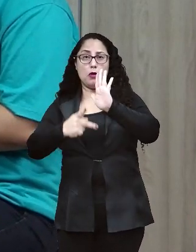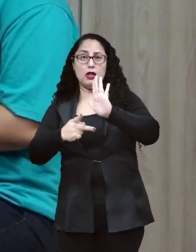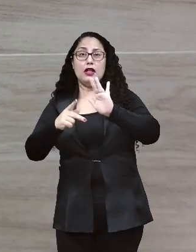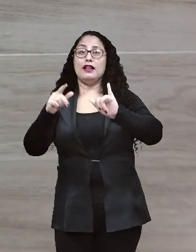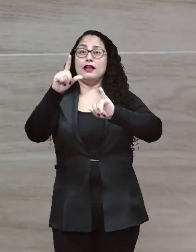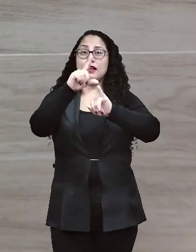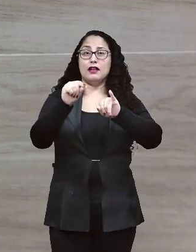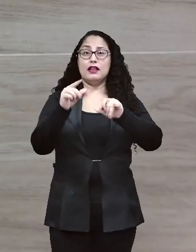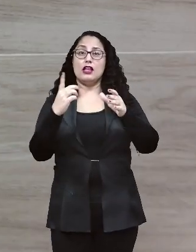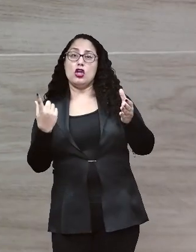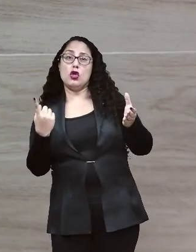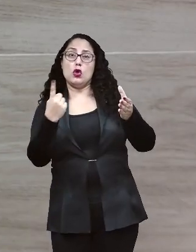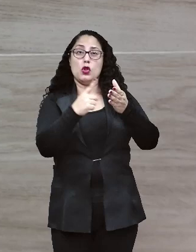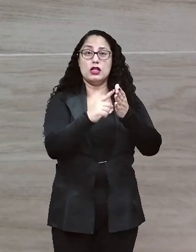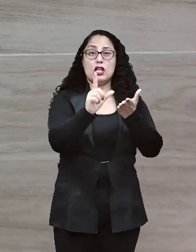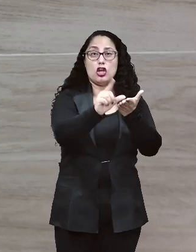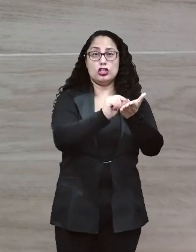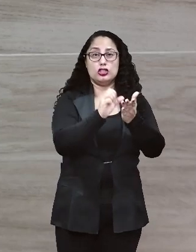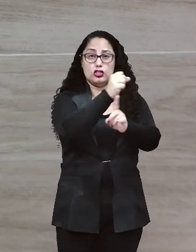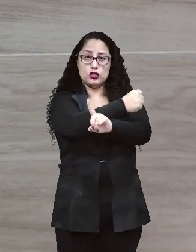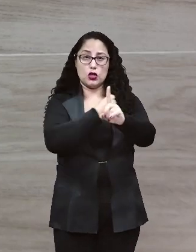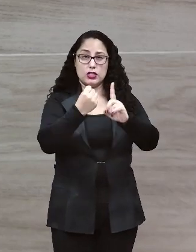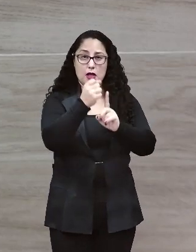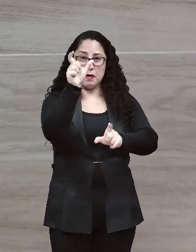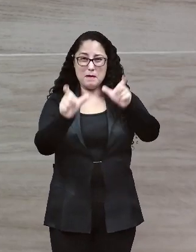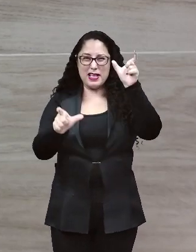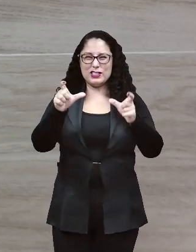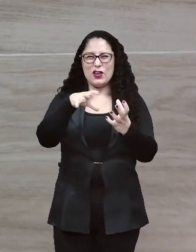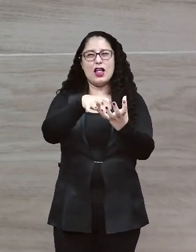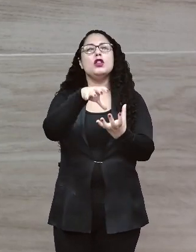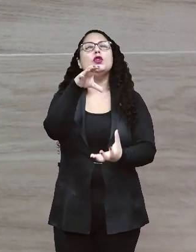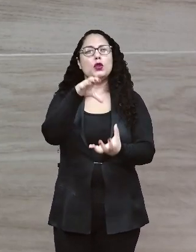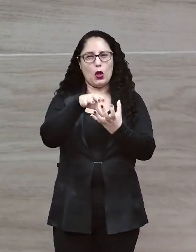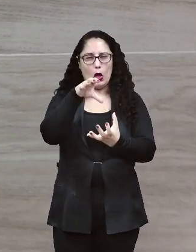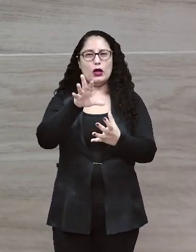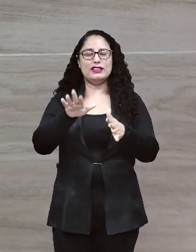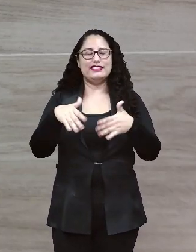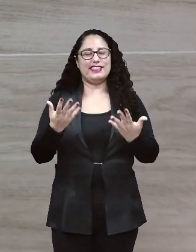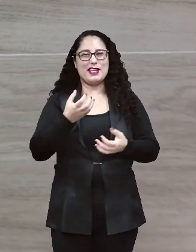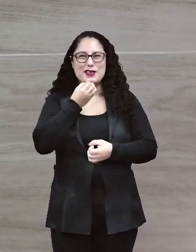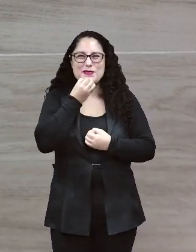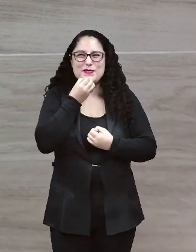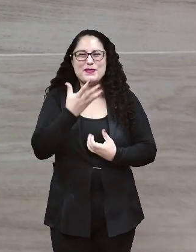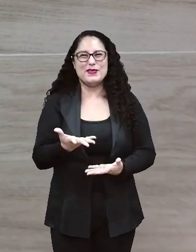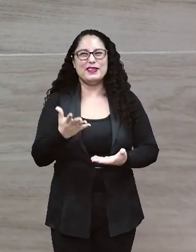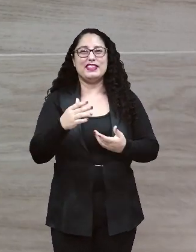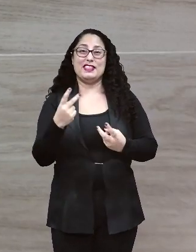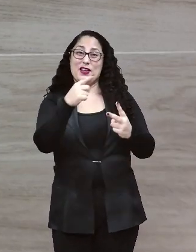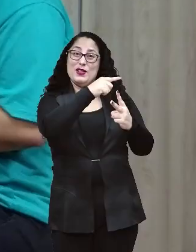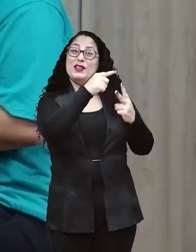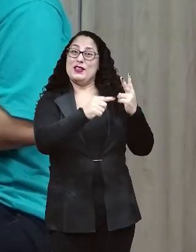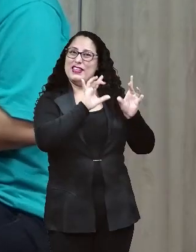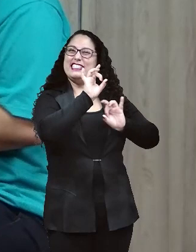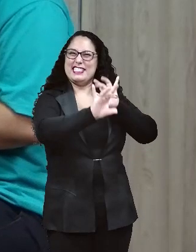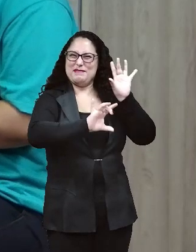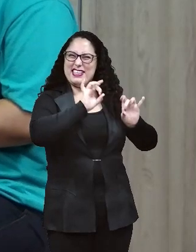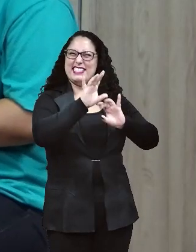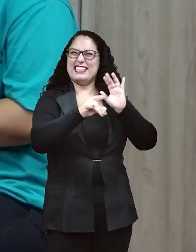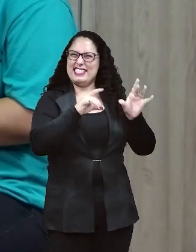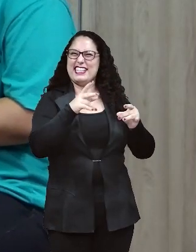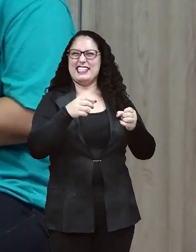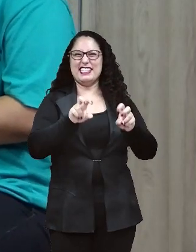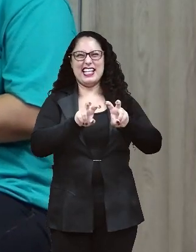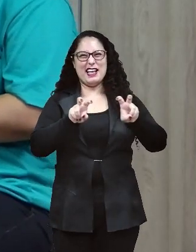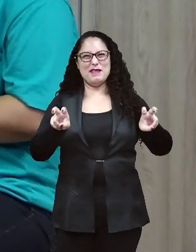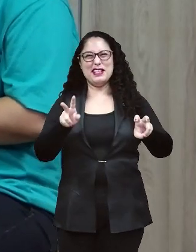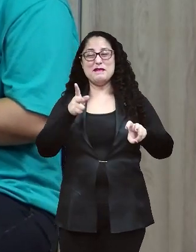trata a questão da inclusão digital e social das pessoas idosas. Muito bom. Então temos dois especialistas na mesa para falar